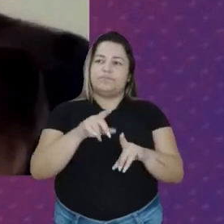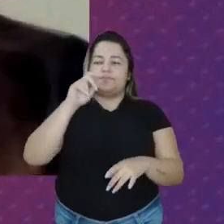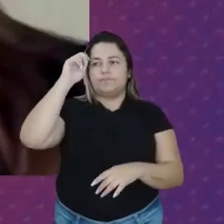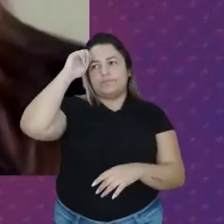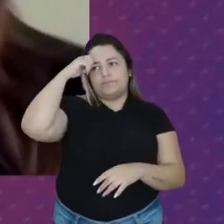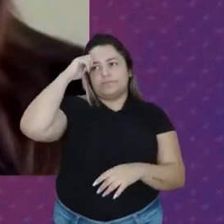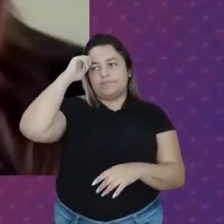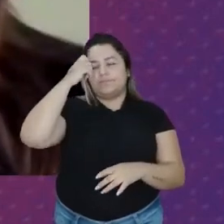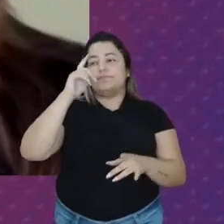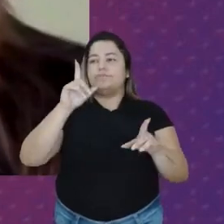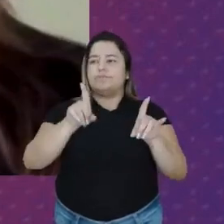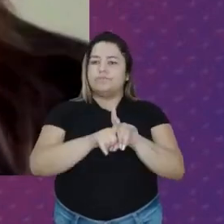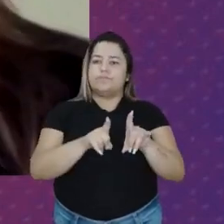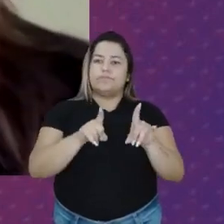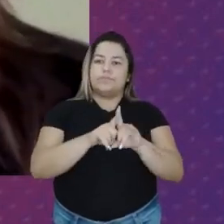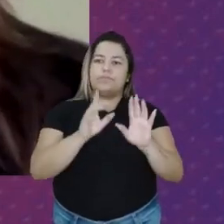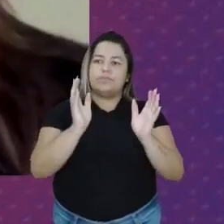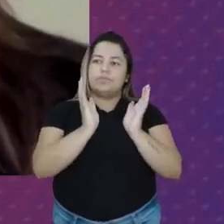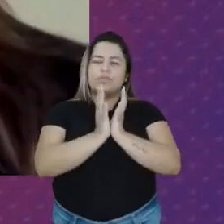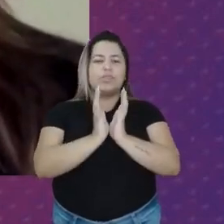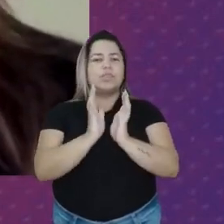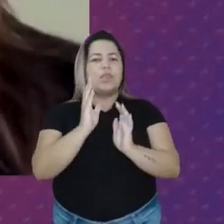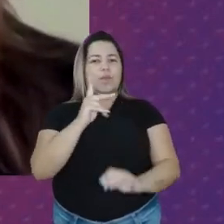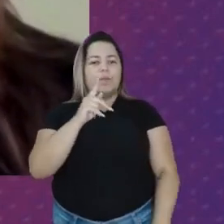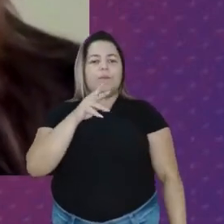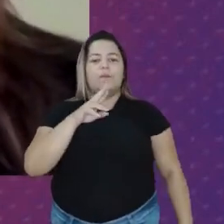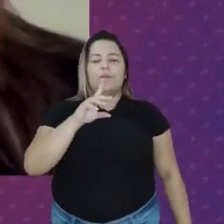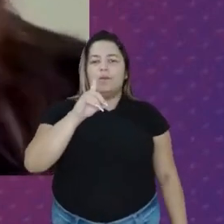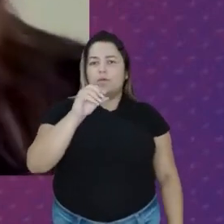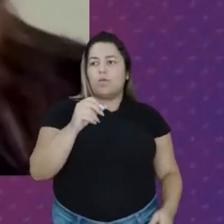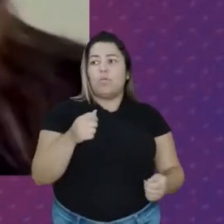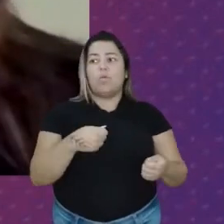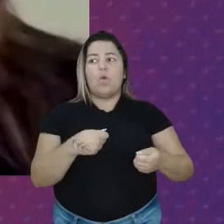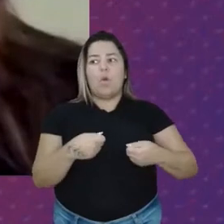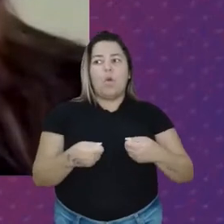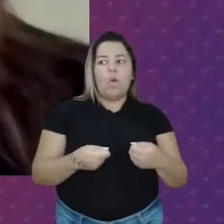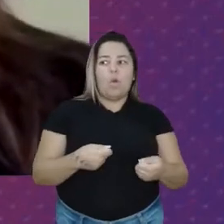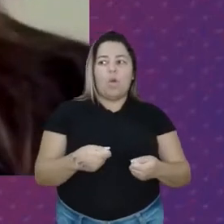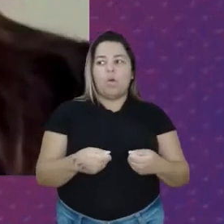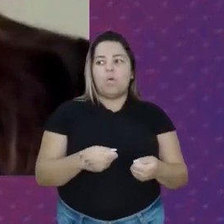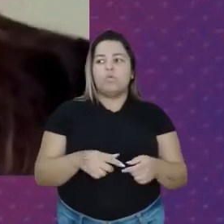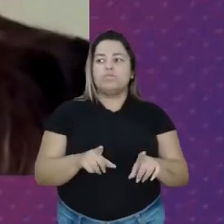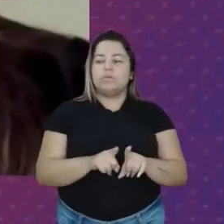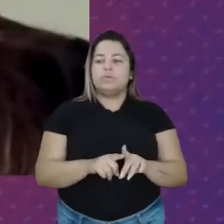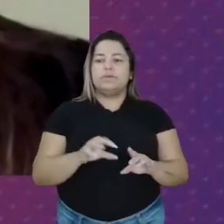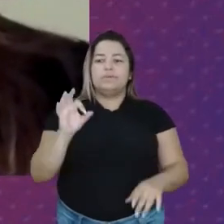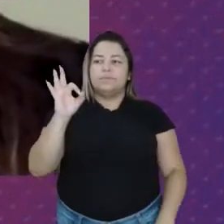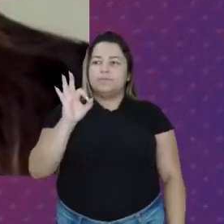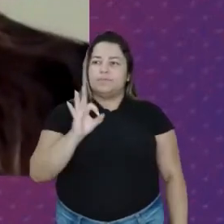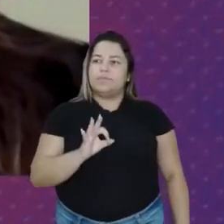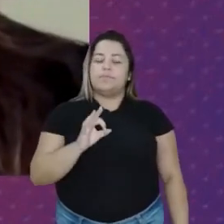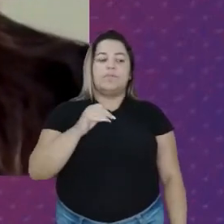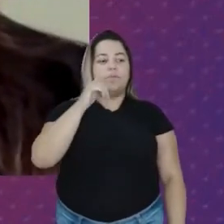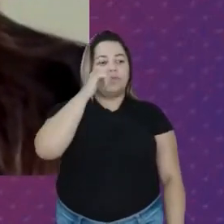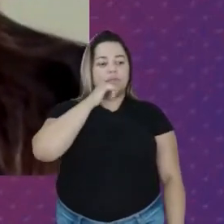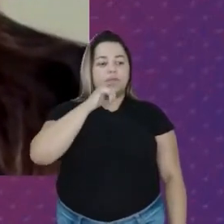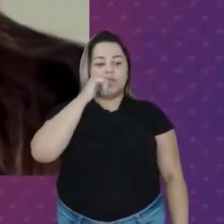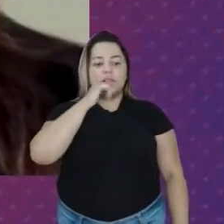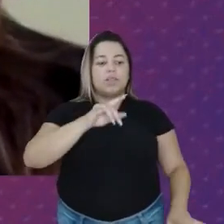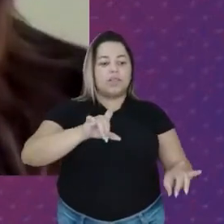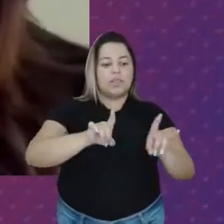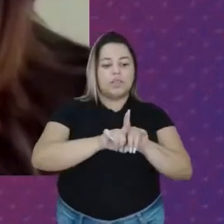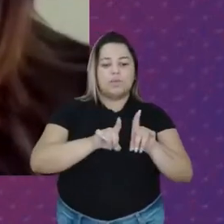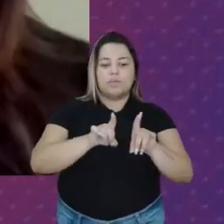esse recurso. Então, o partido vai ter que ter muito controlado o percentual de candidaturas femininas que ele